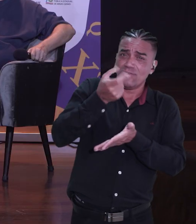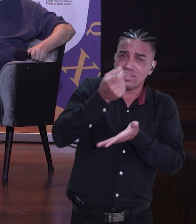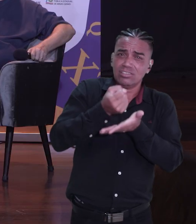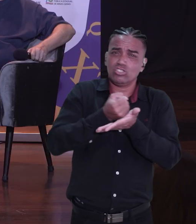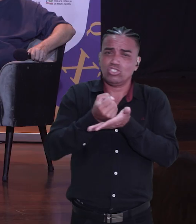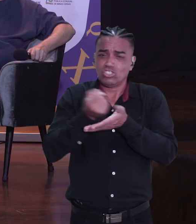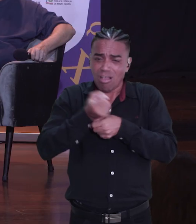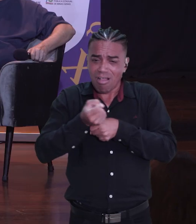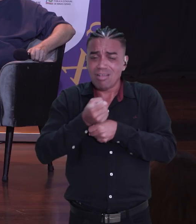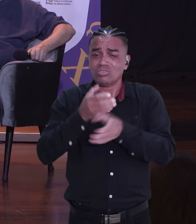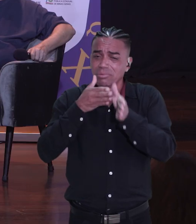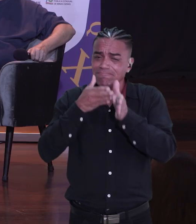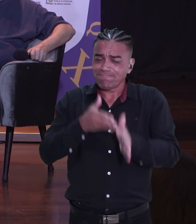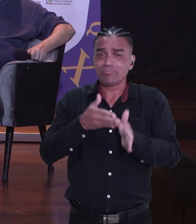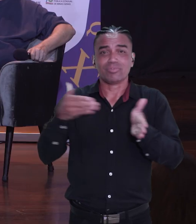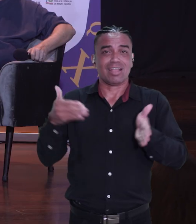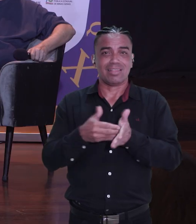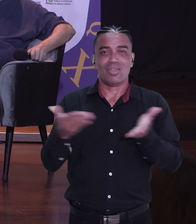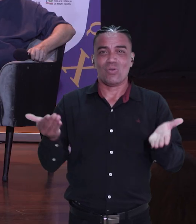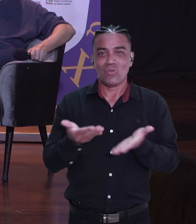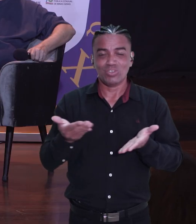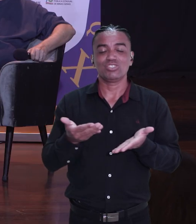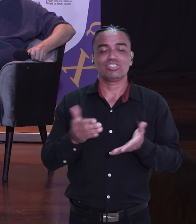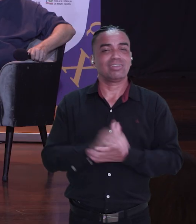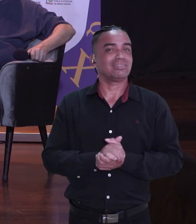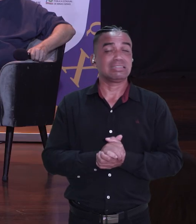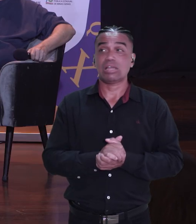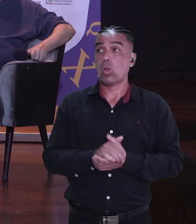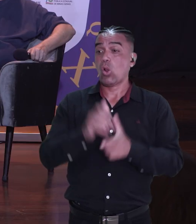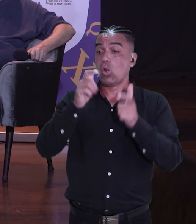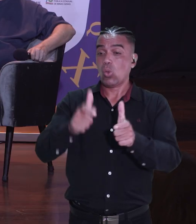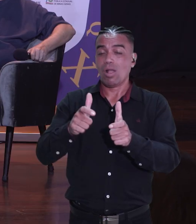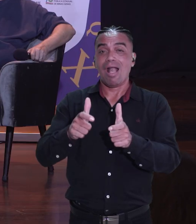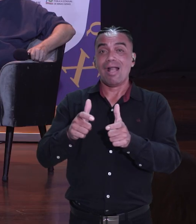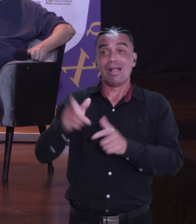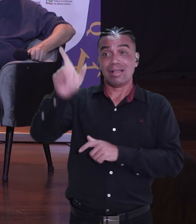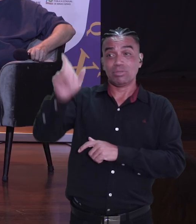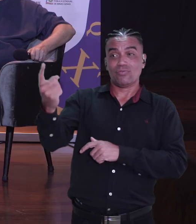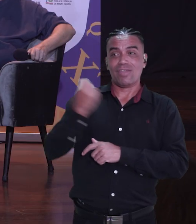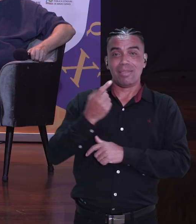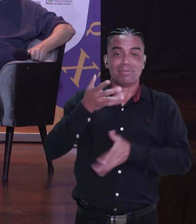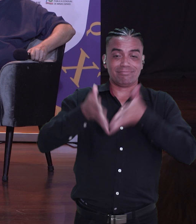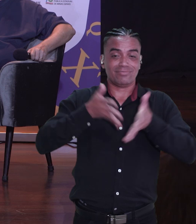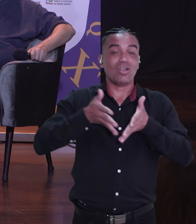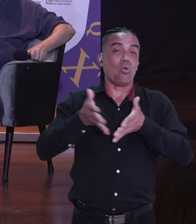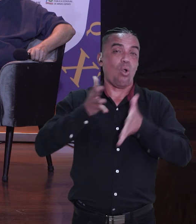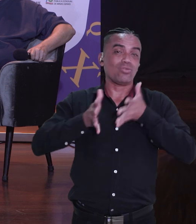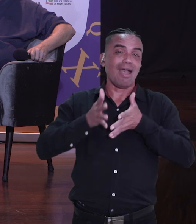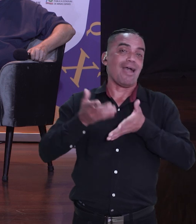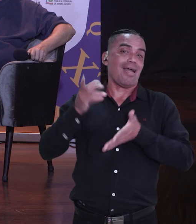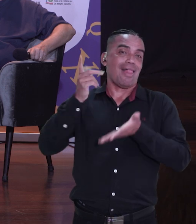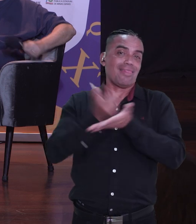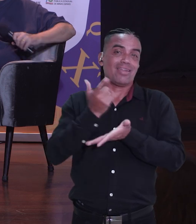mais de 20 anos, sempre me acompanhou, me acompanha até hoje, e é raro eu ir a um lugar que alguém não vinha me falar desse